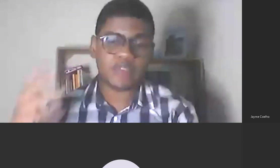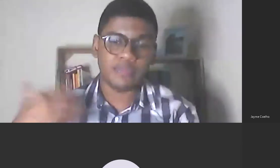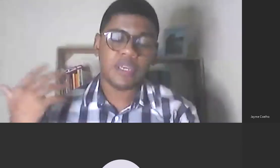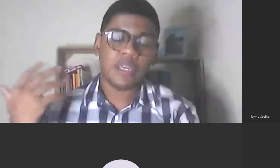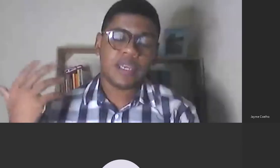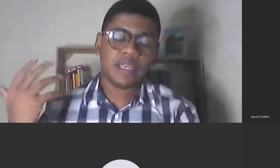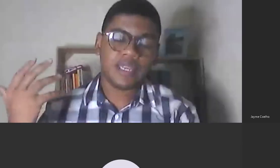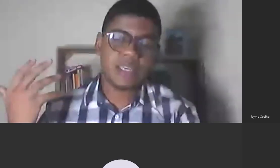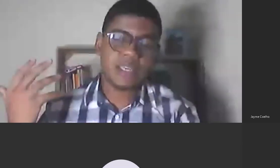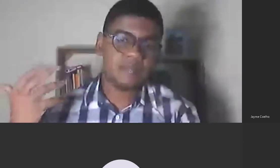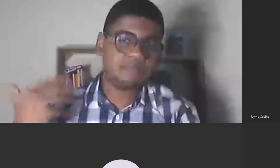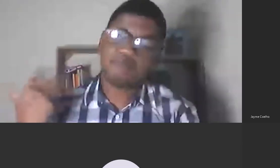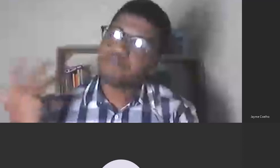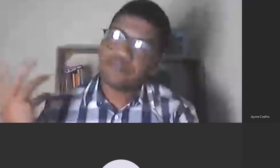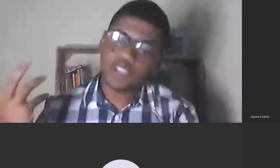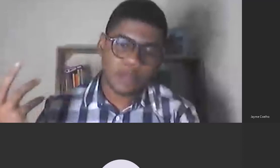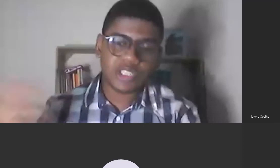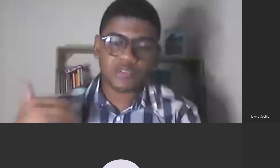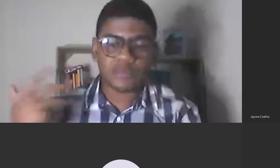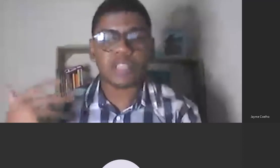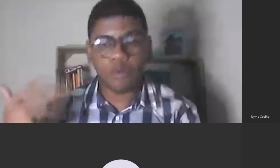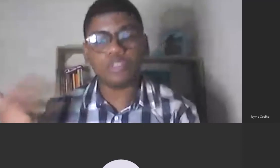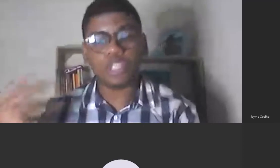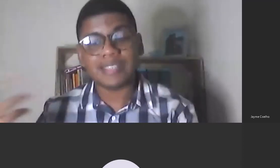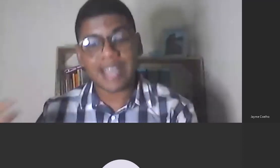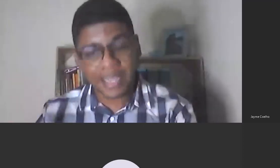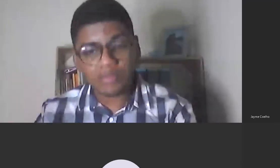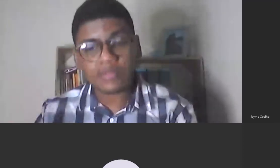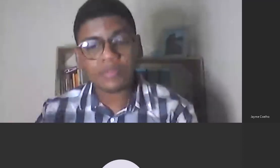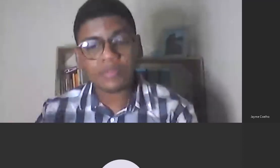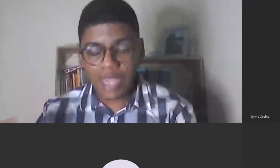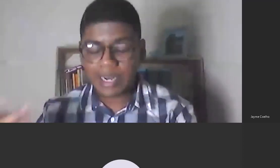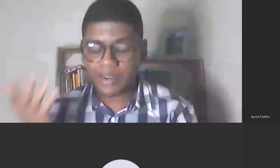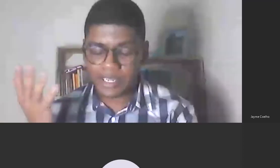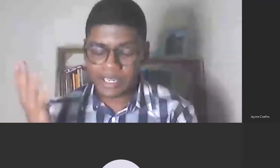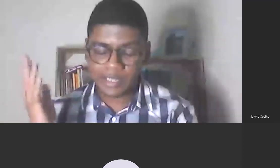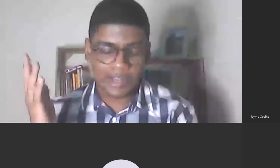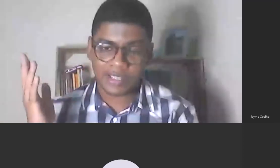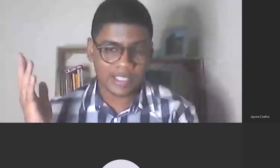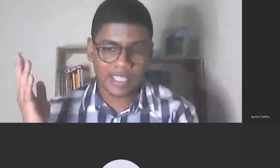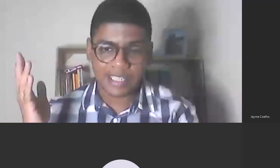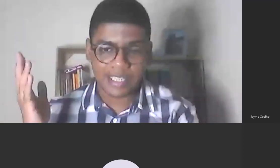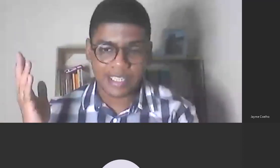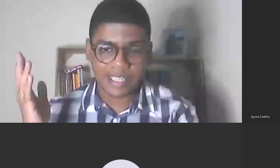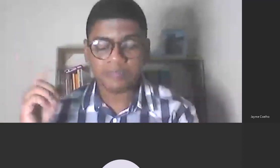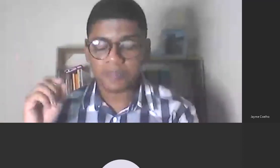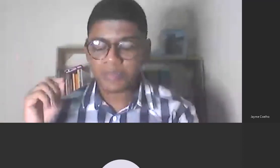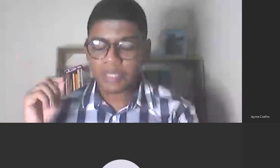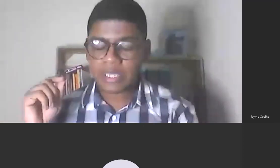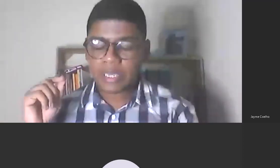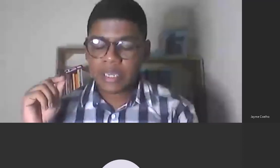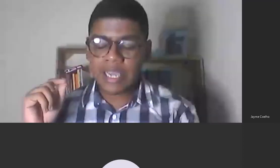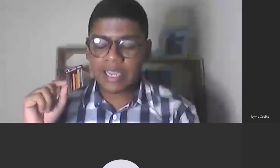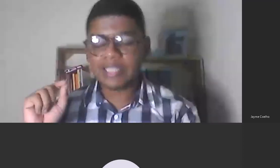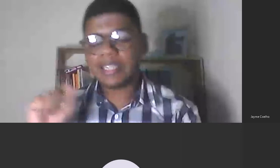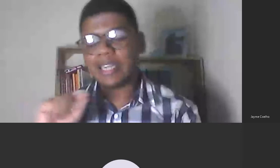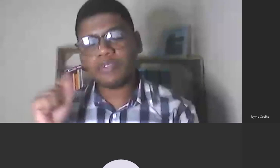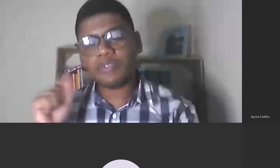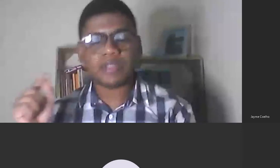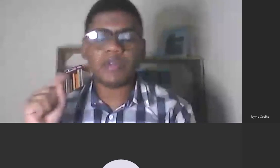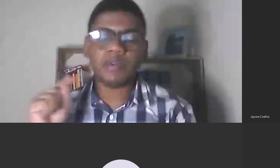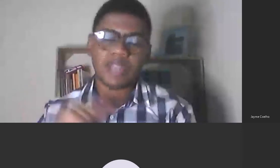tempo com os verbos que geralmente não são tão utilizados, tá? Na hora da nossa sinalização. E